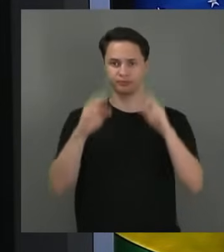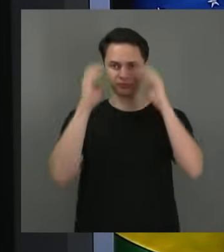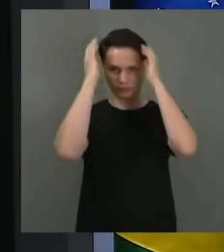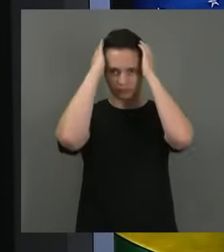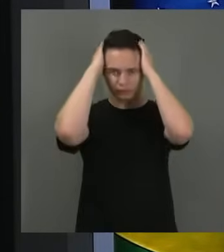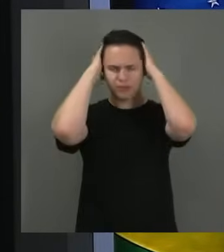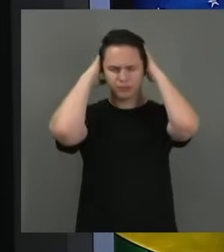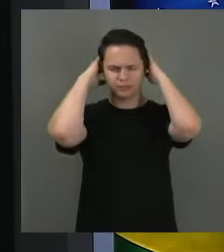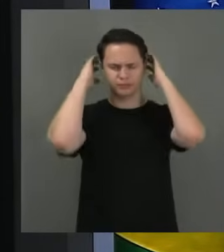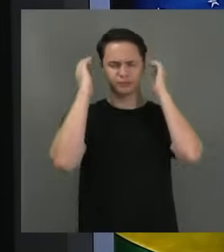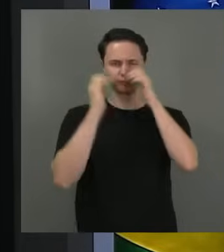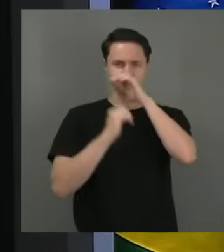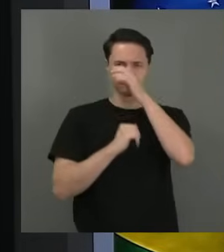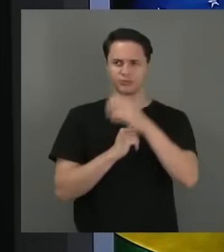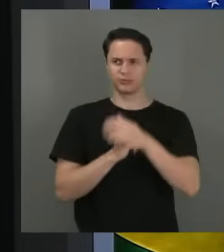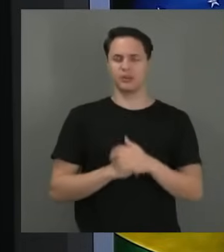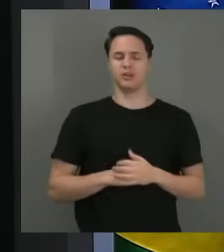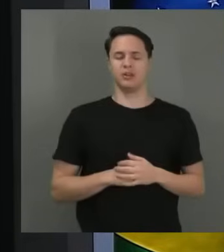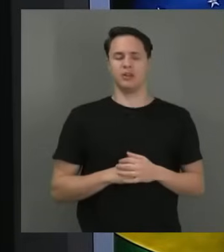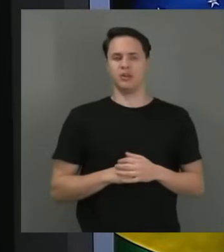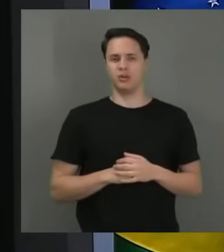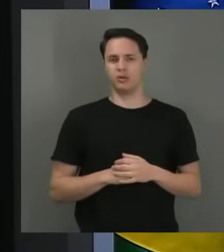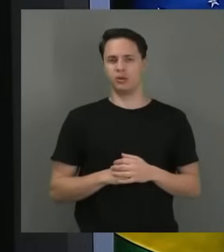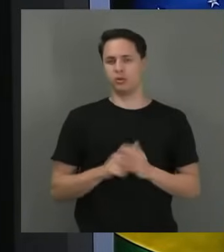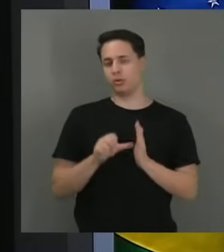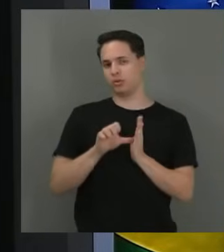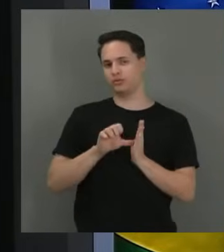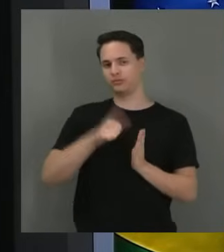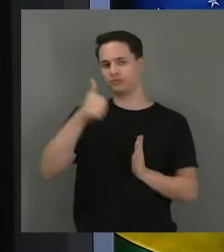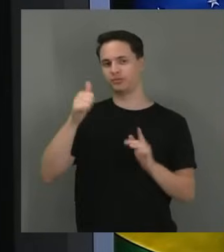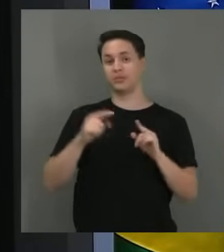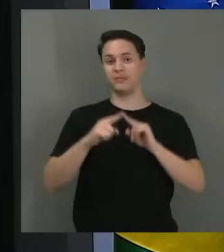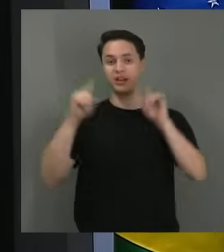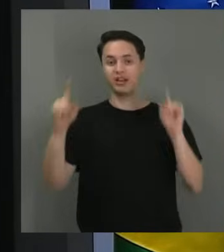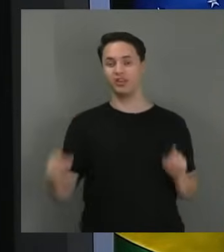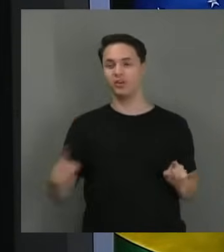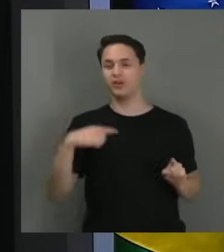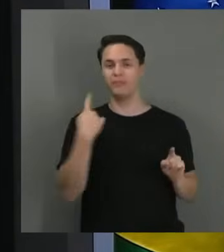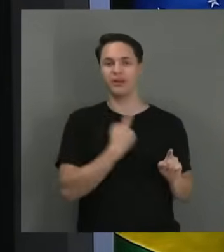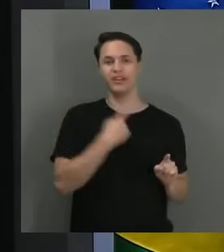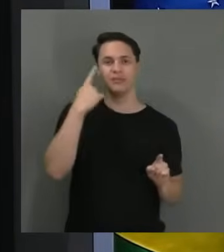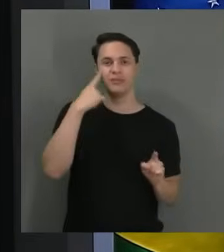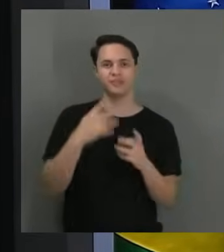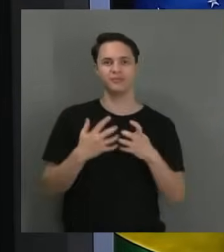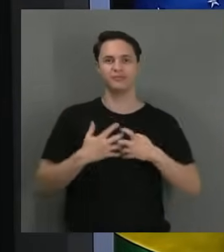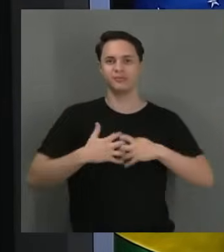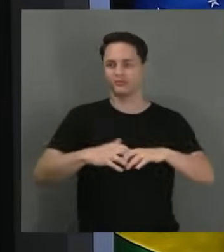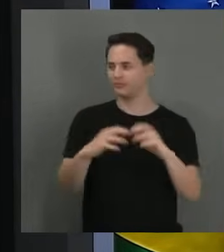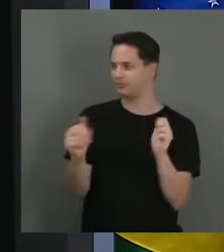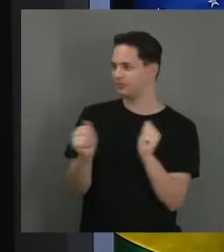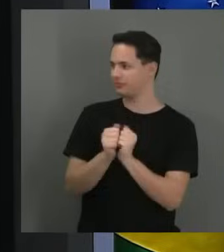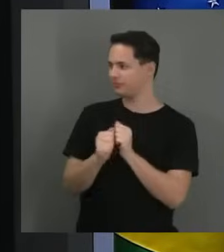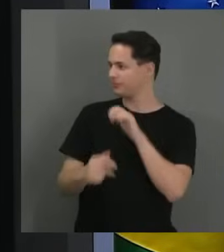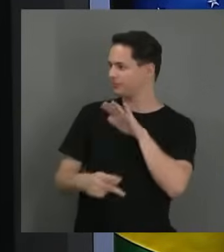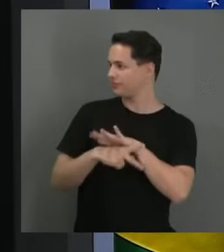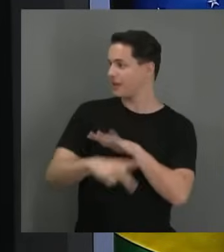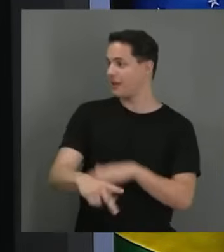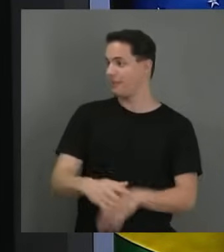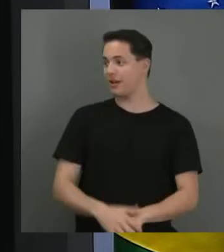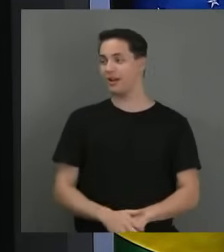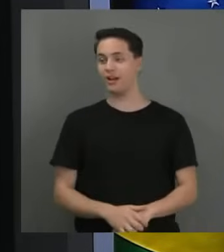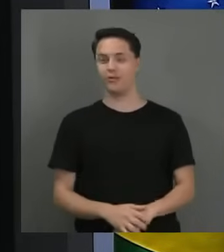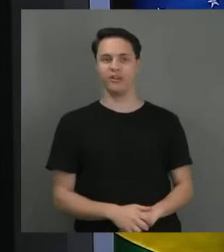A primeira vítima fatal da ditadura da toga que existe no Brasil. Nós temos denunciado pelo mundo que